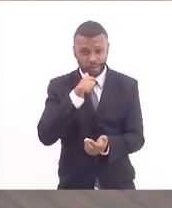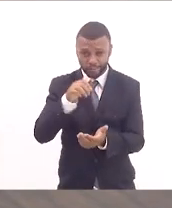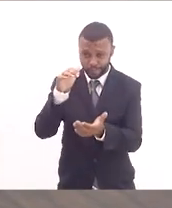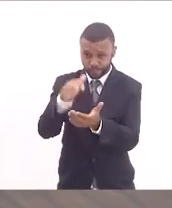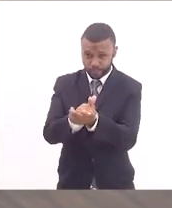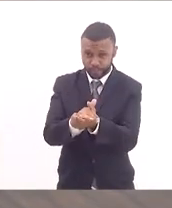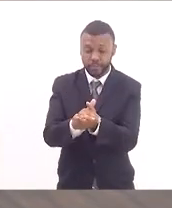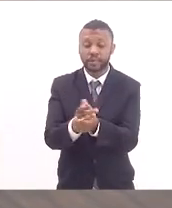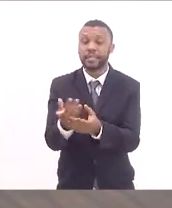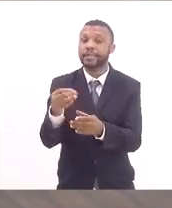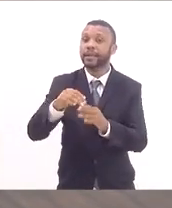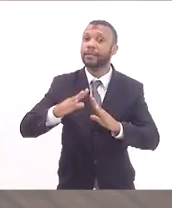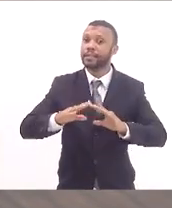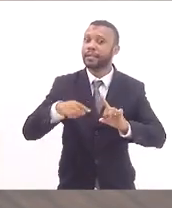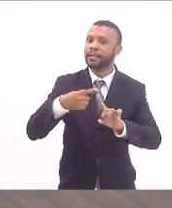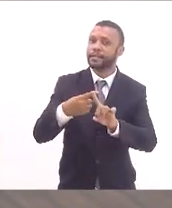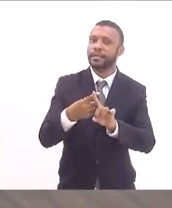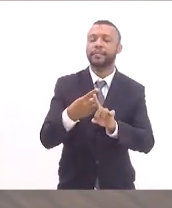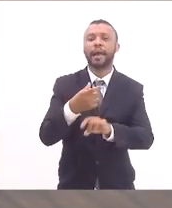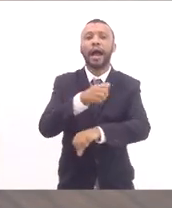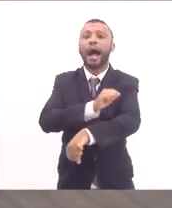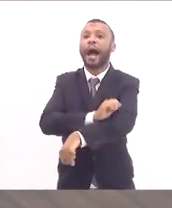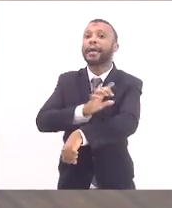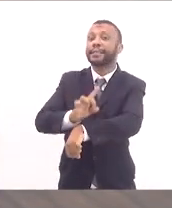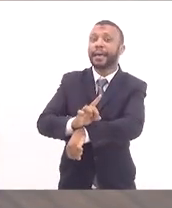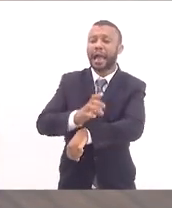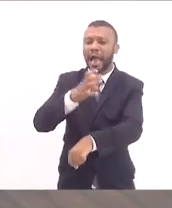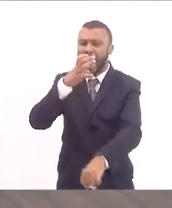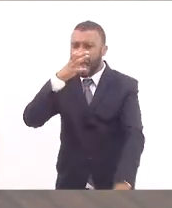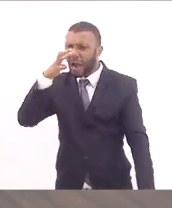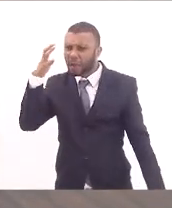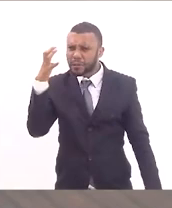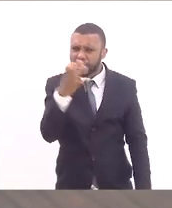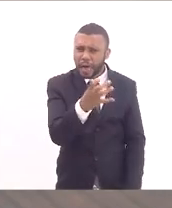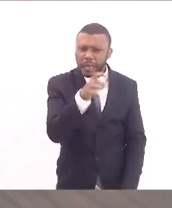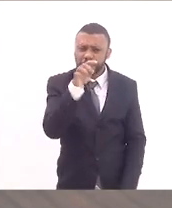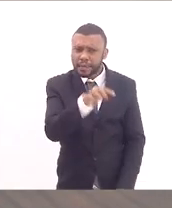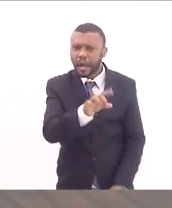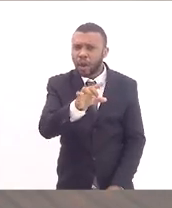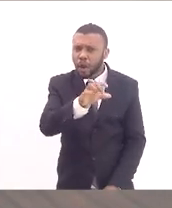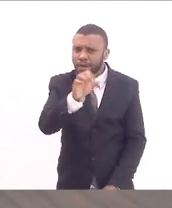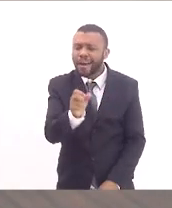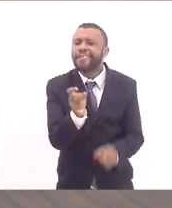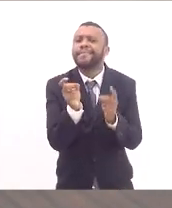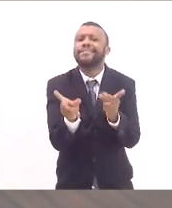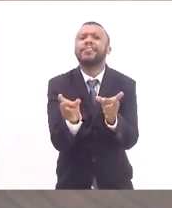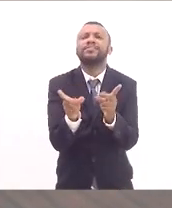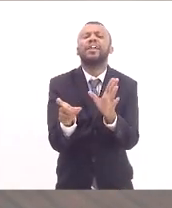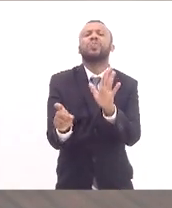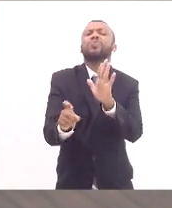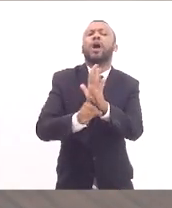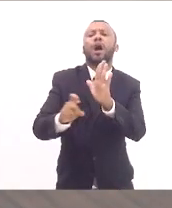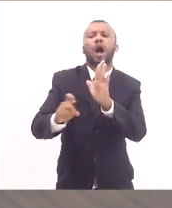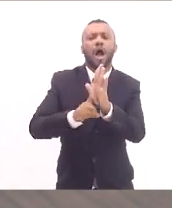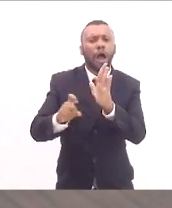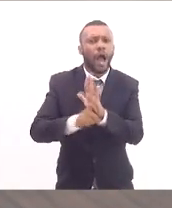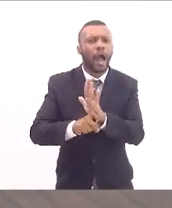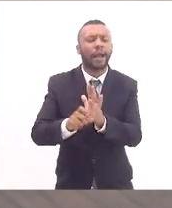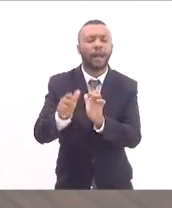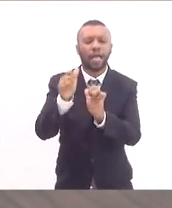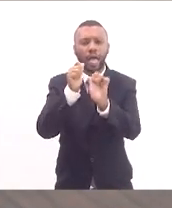Assembleia de Deus até acusar em que a banca de jornal dele vendia drogas